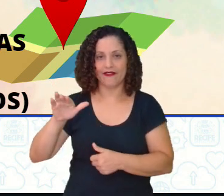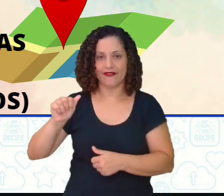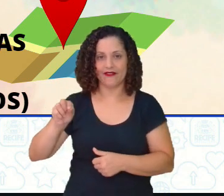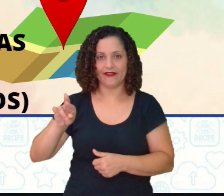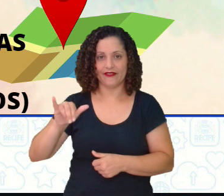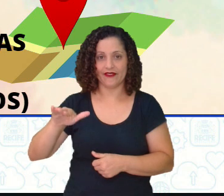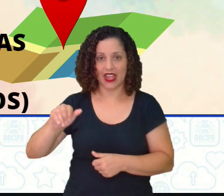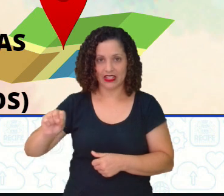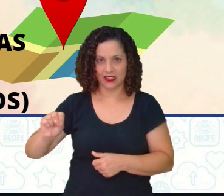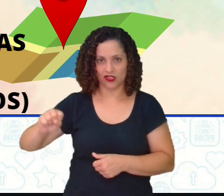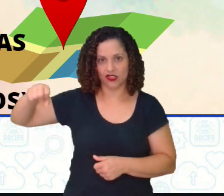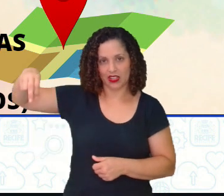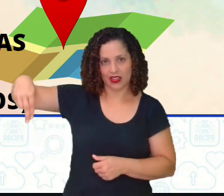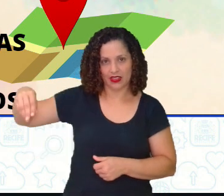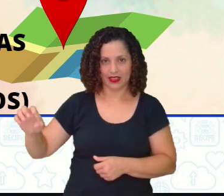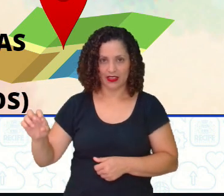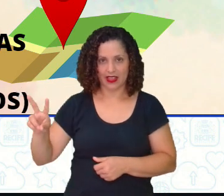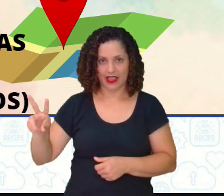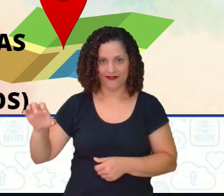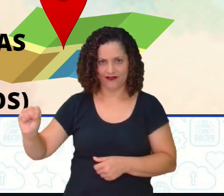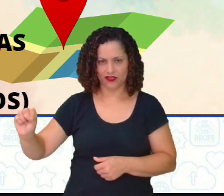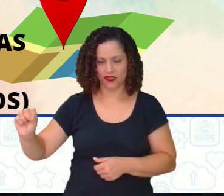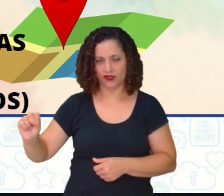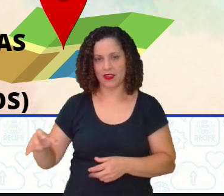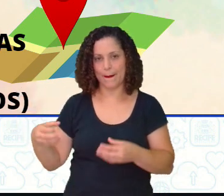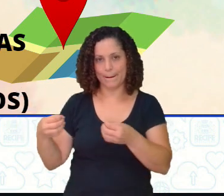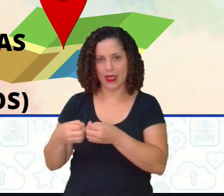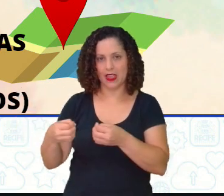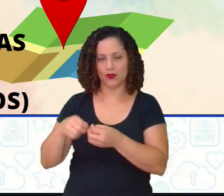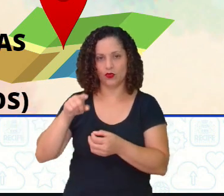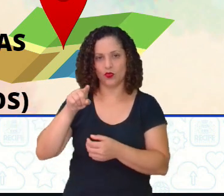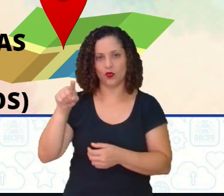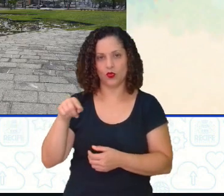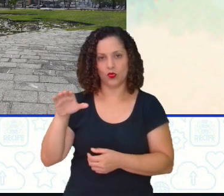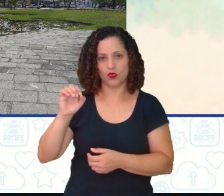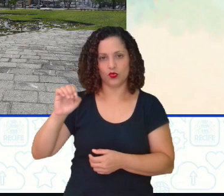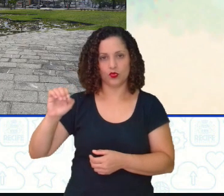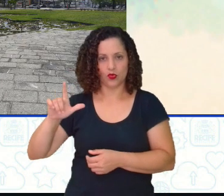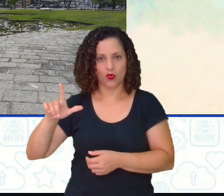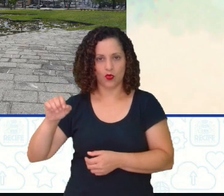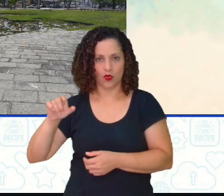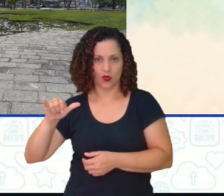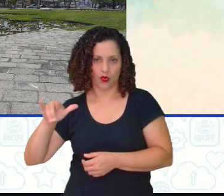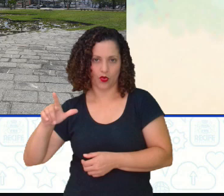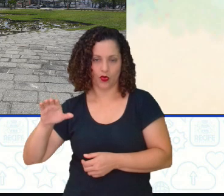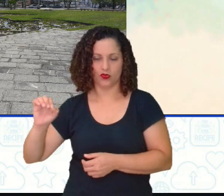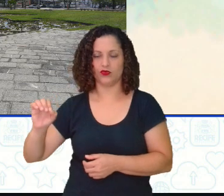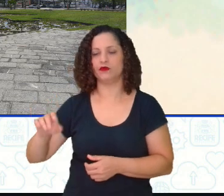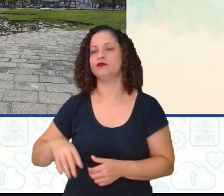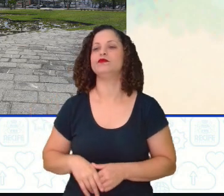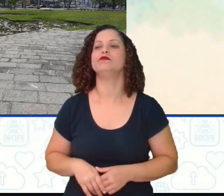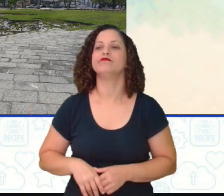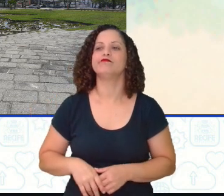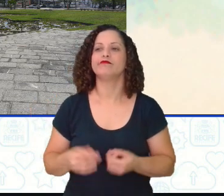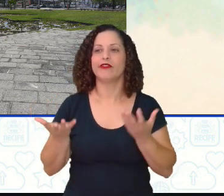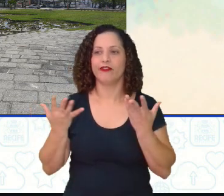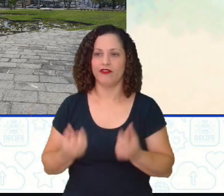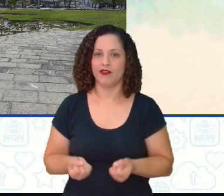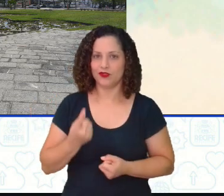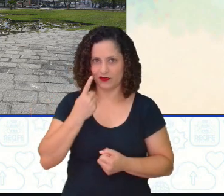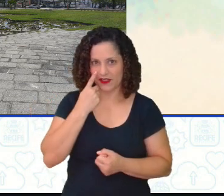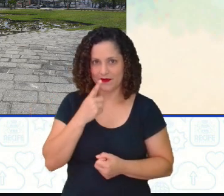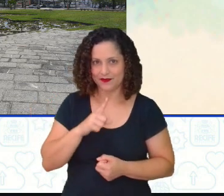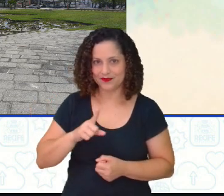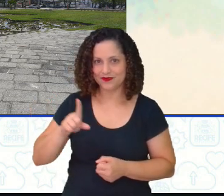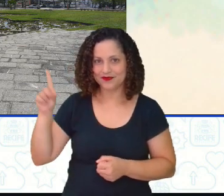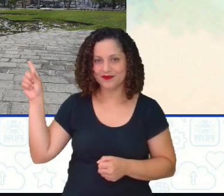na frente do Horto de Dois Irmãos. Então, a gente vai agora em relação a essas praças. A primeira